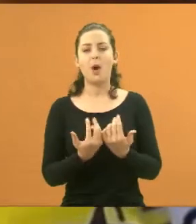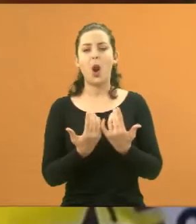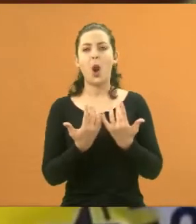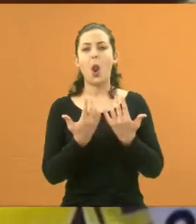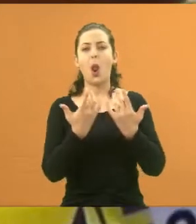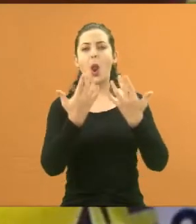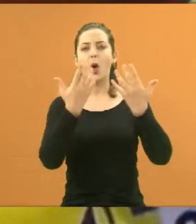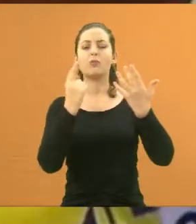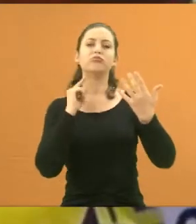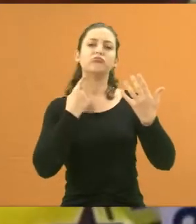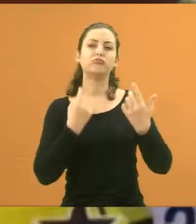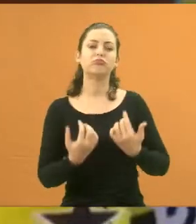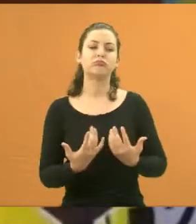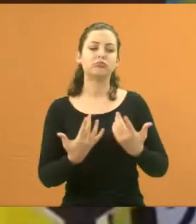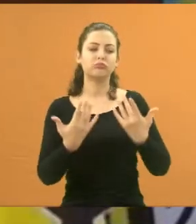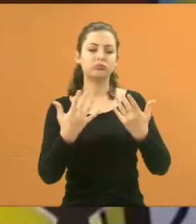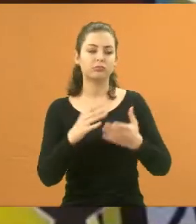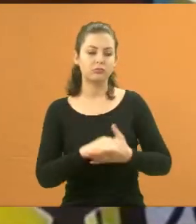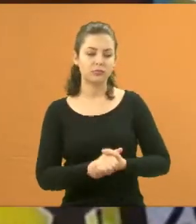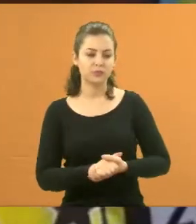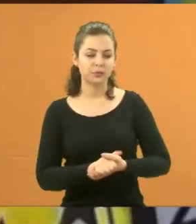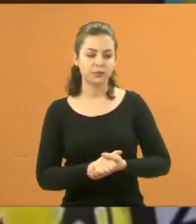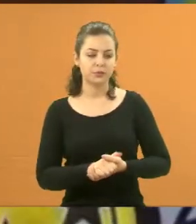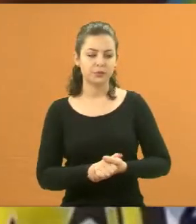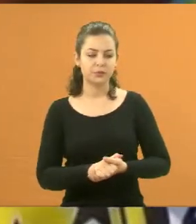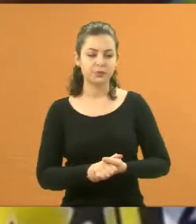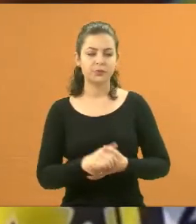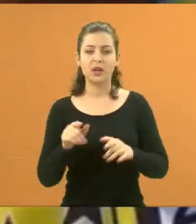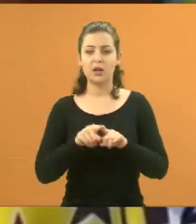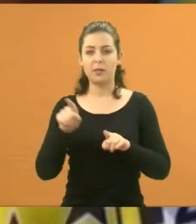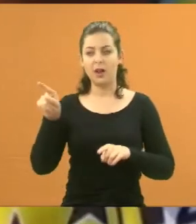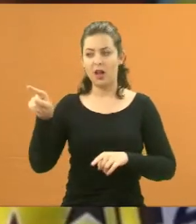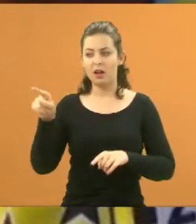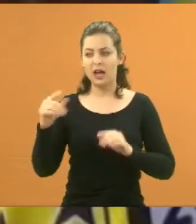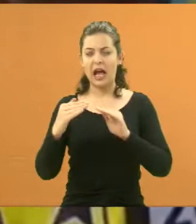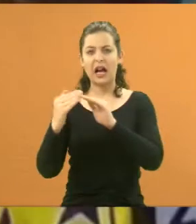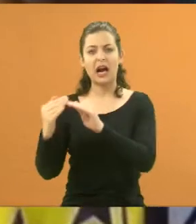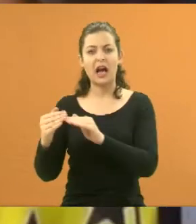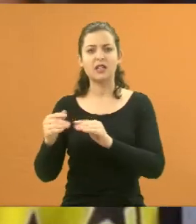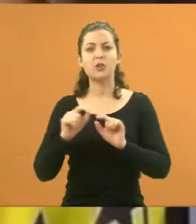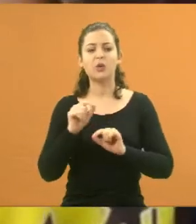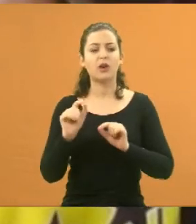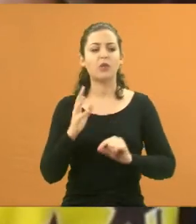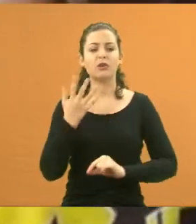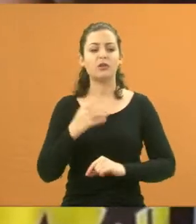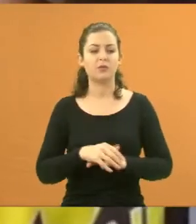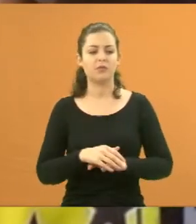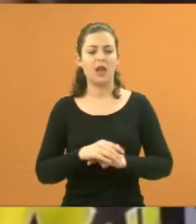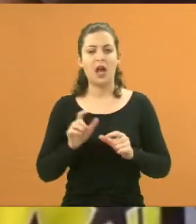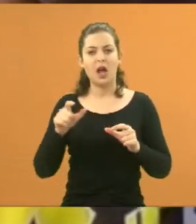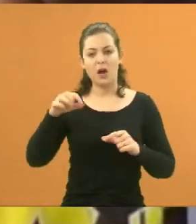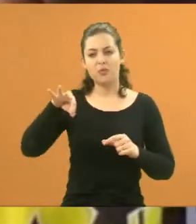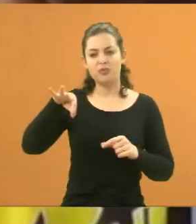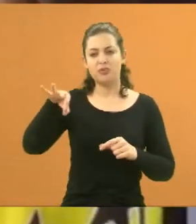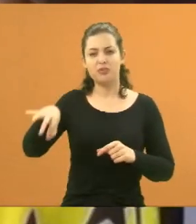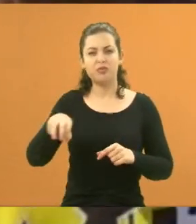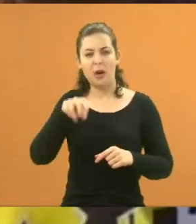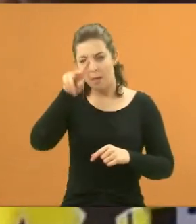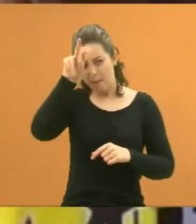era muito alto. E as coisas que entravam para dentro da casa da gente. Os insetos que entravam.